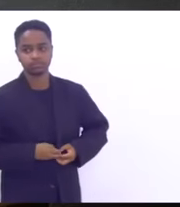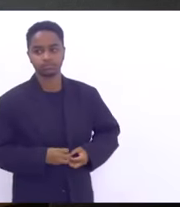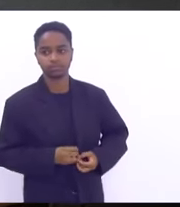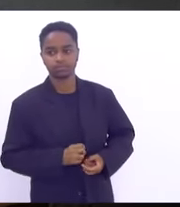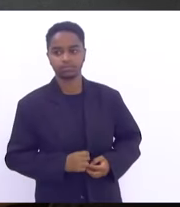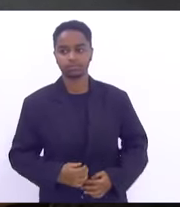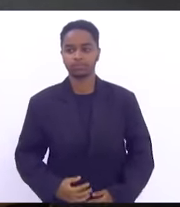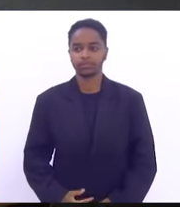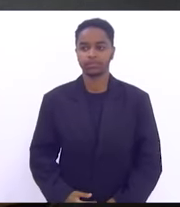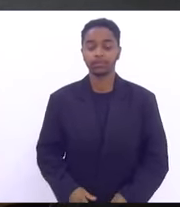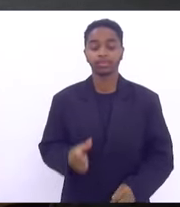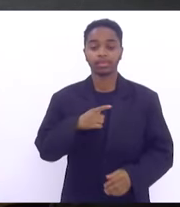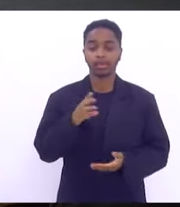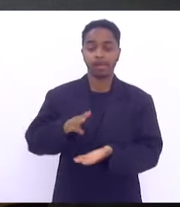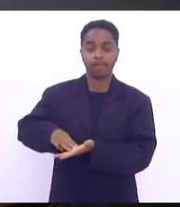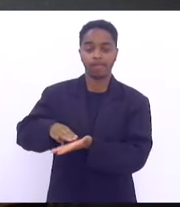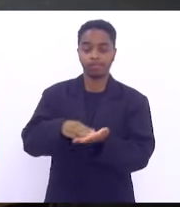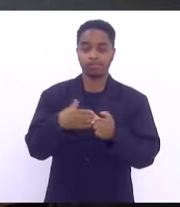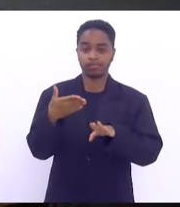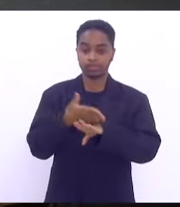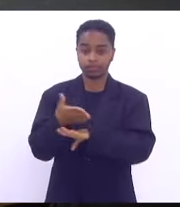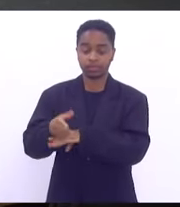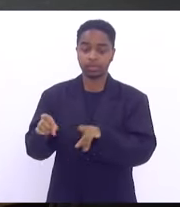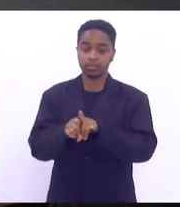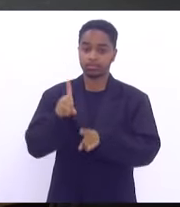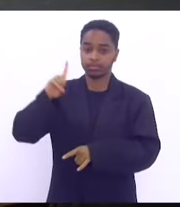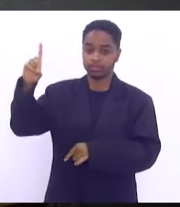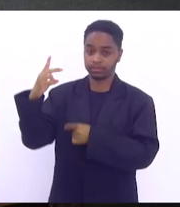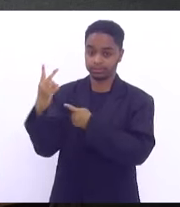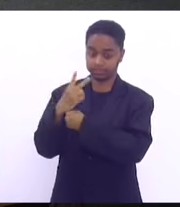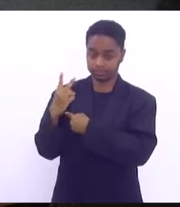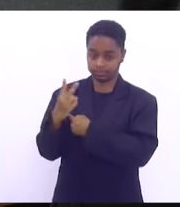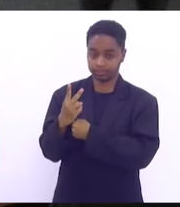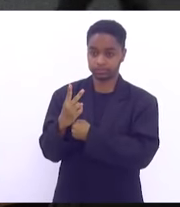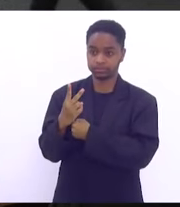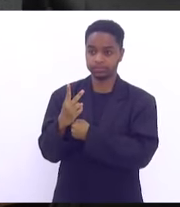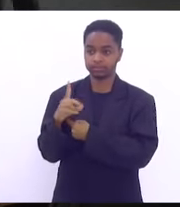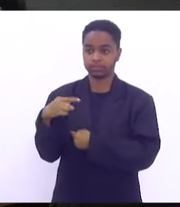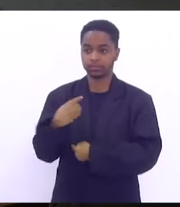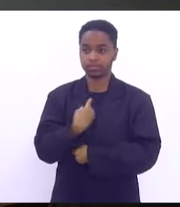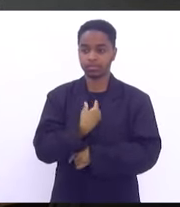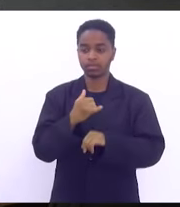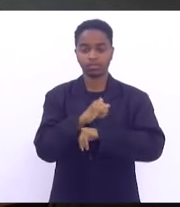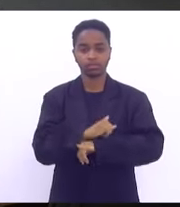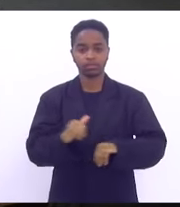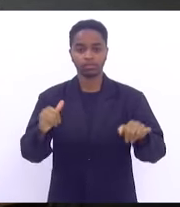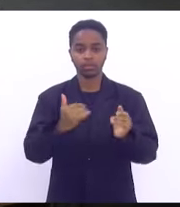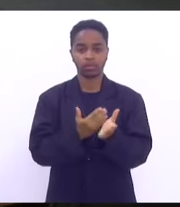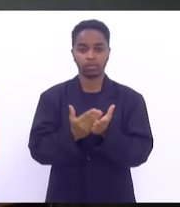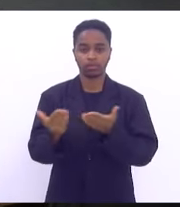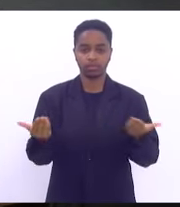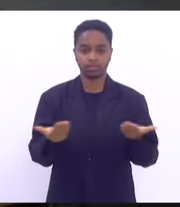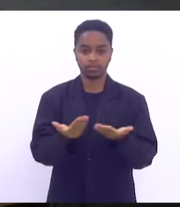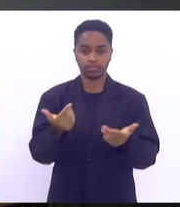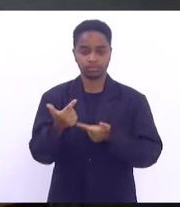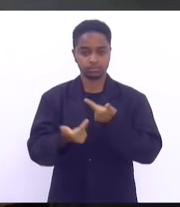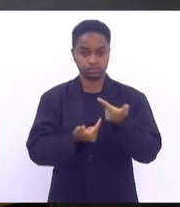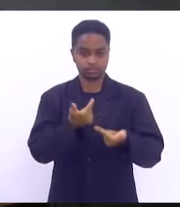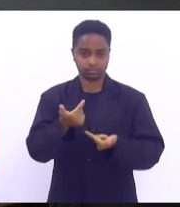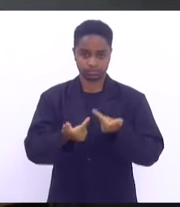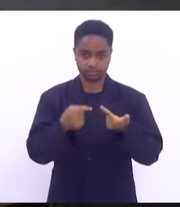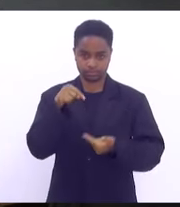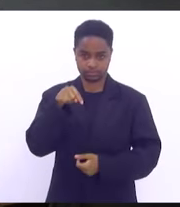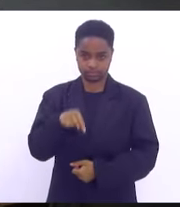havendo o número legal e sob a proteção de Deus, iniciamos os nossos